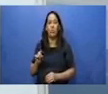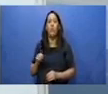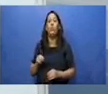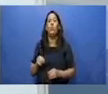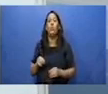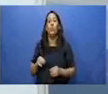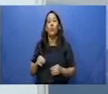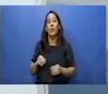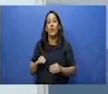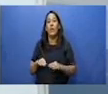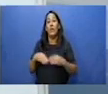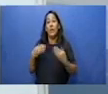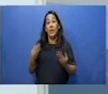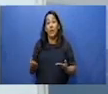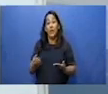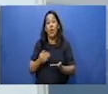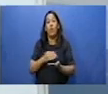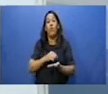parágrafo,